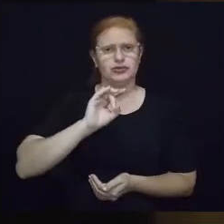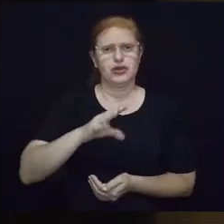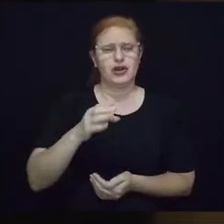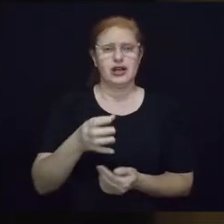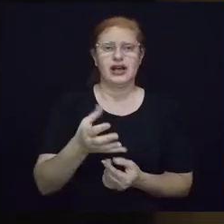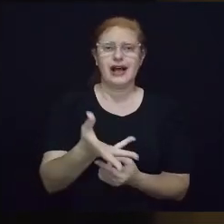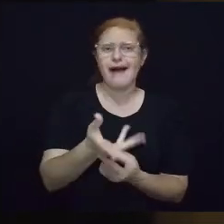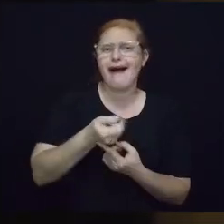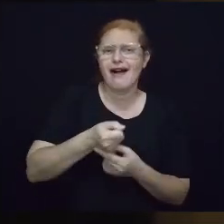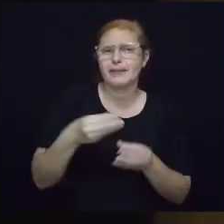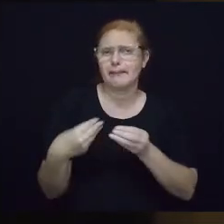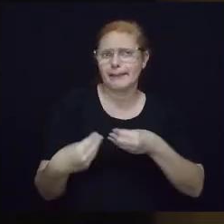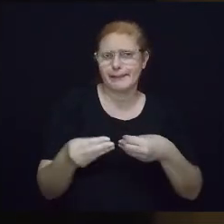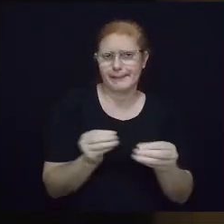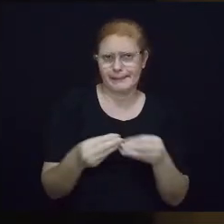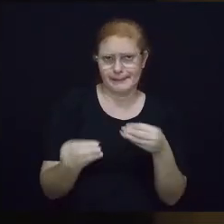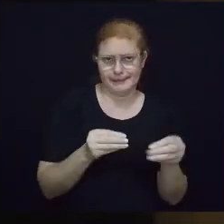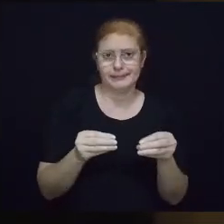plásticas.